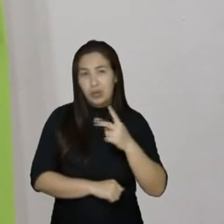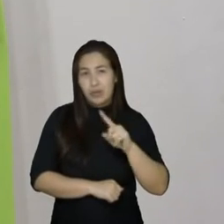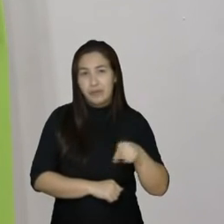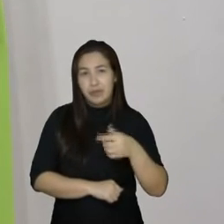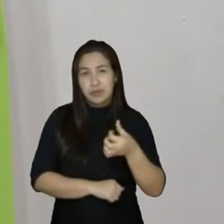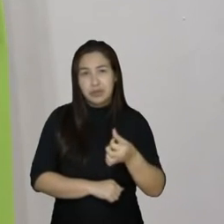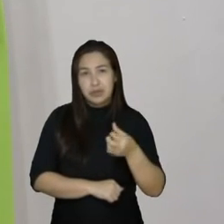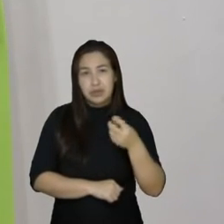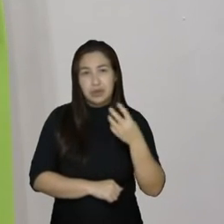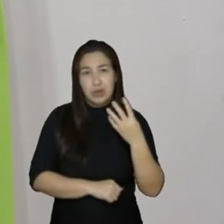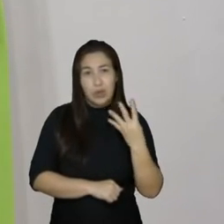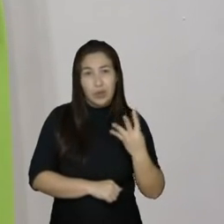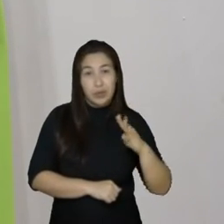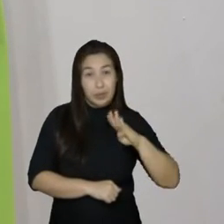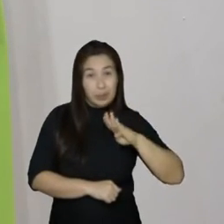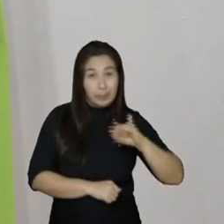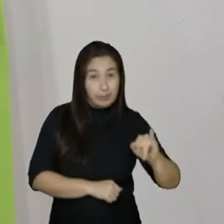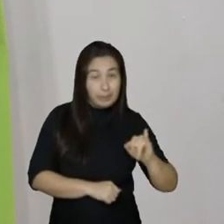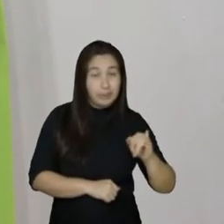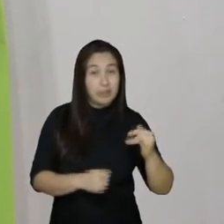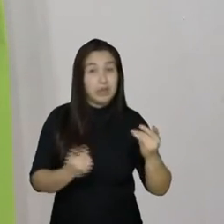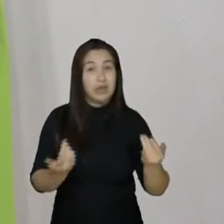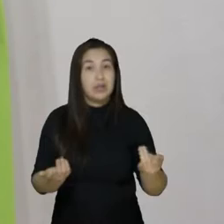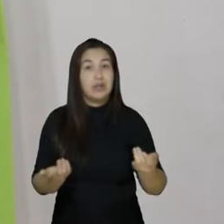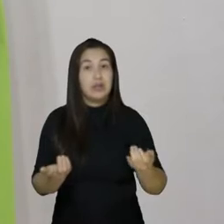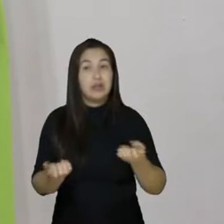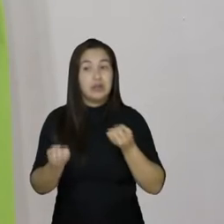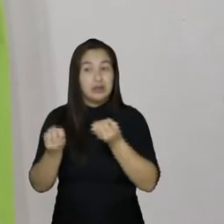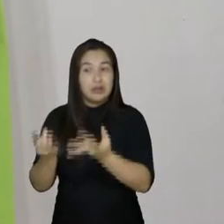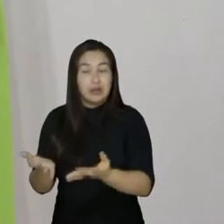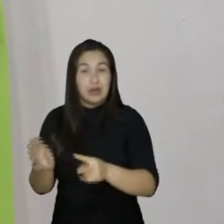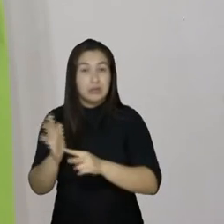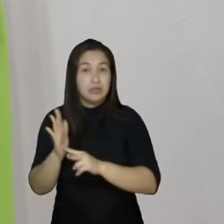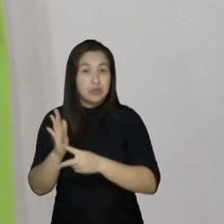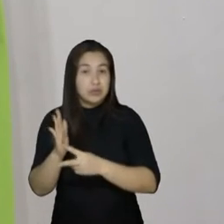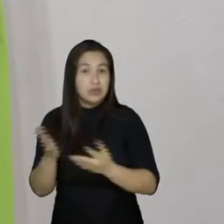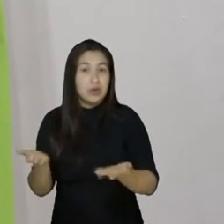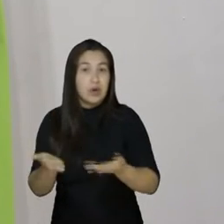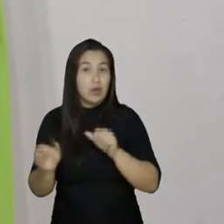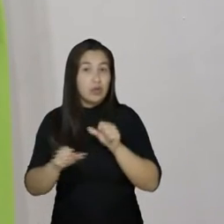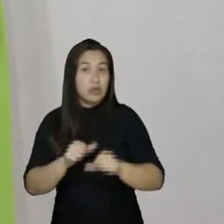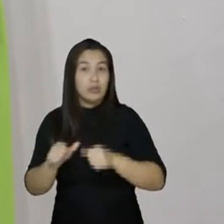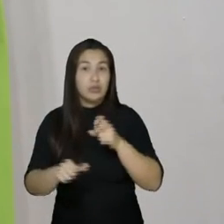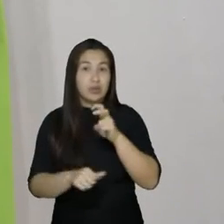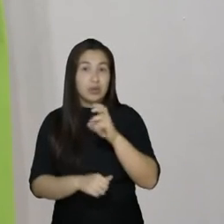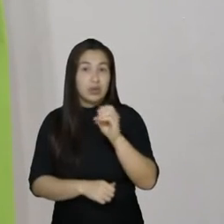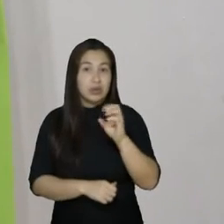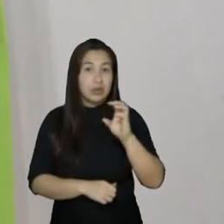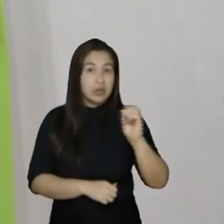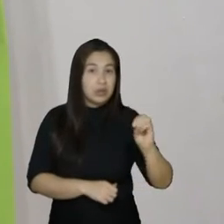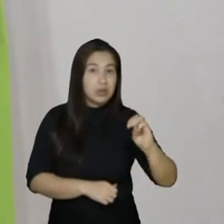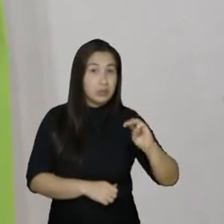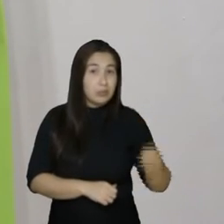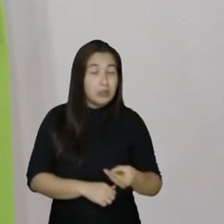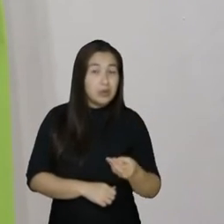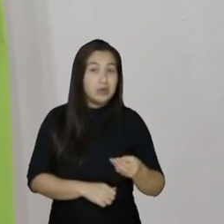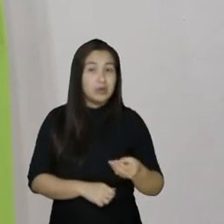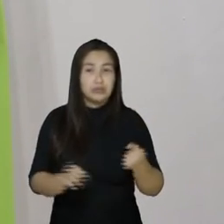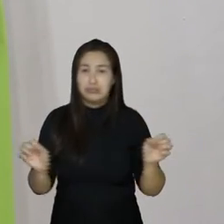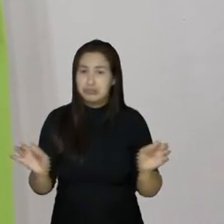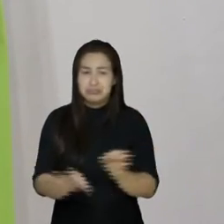2,64 bilhões de reais que iam para os sindicatos. Hoje é 500 milhões. Acabou com a mamata dos